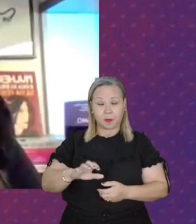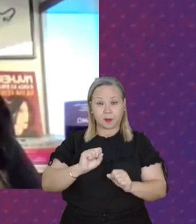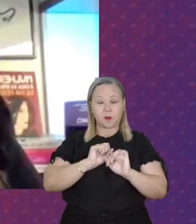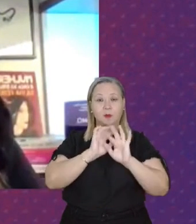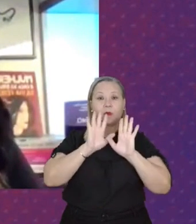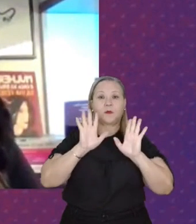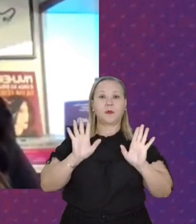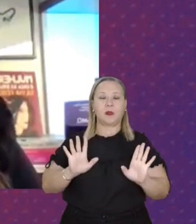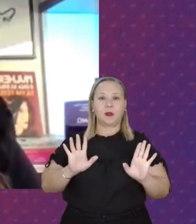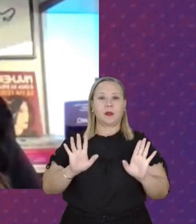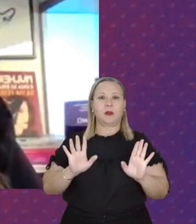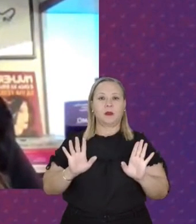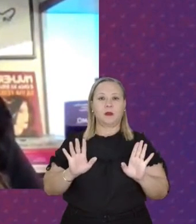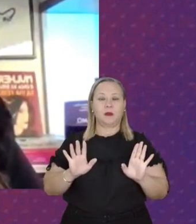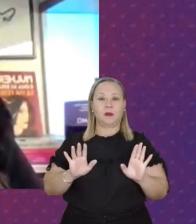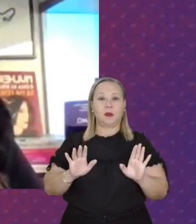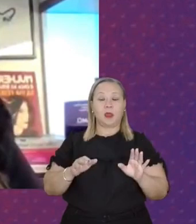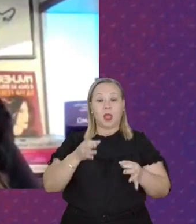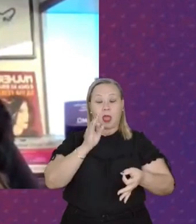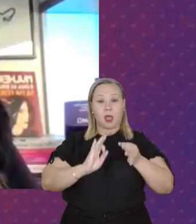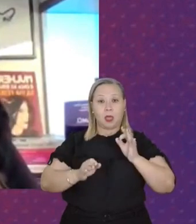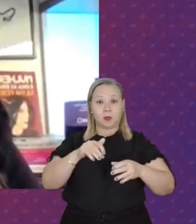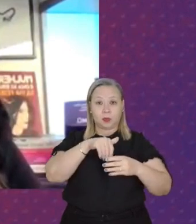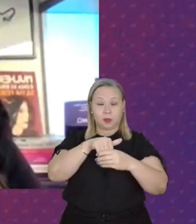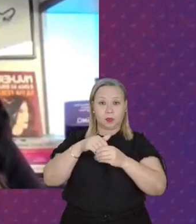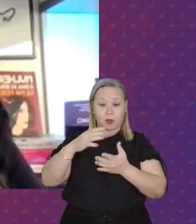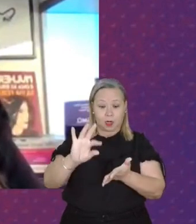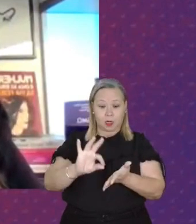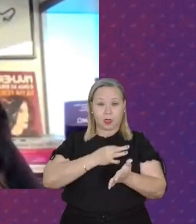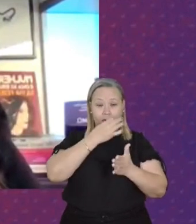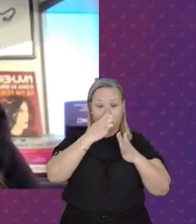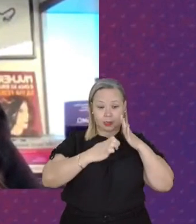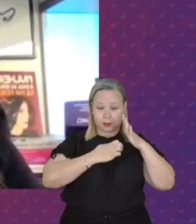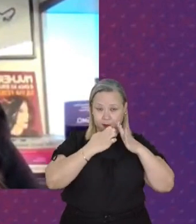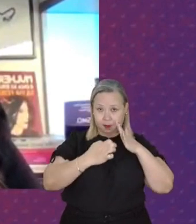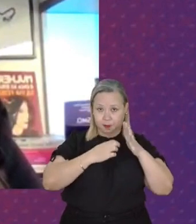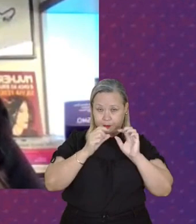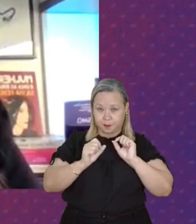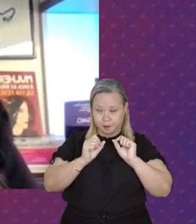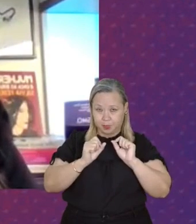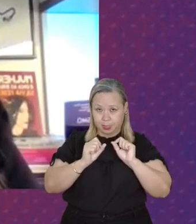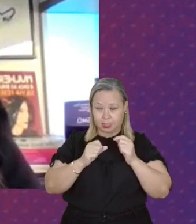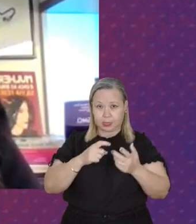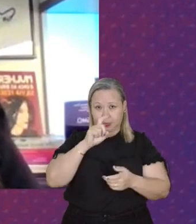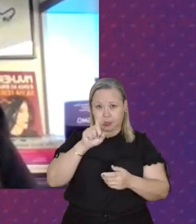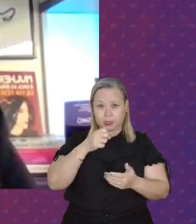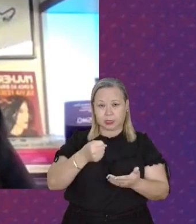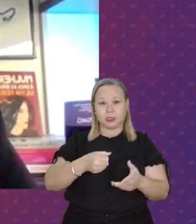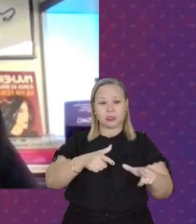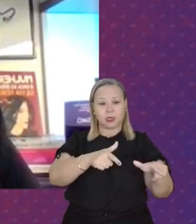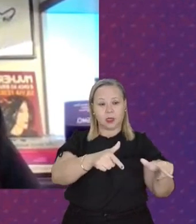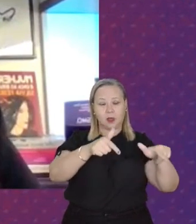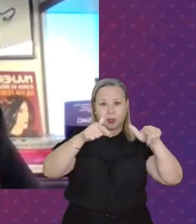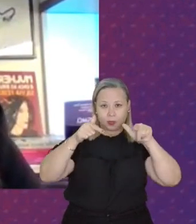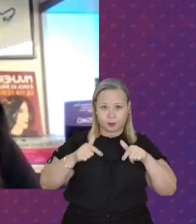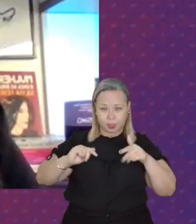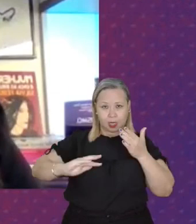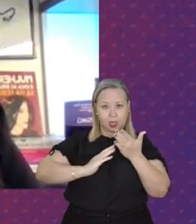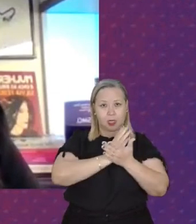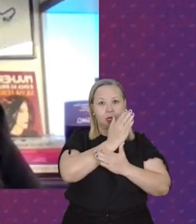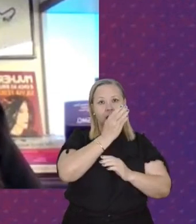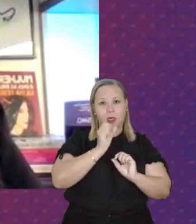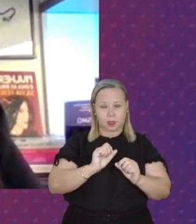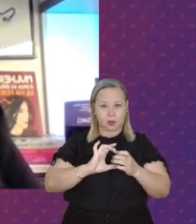assim. A Justiça Eleitoral, ela cadastra empresas, né, que são certificadas e autorizadas